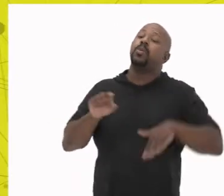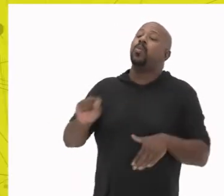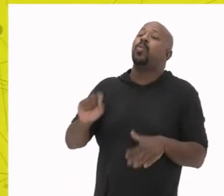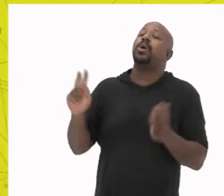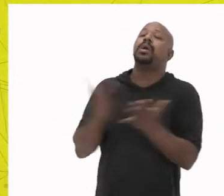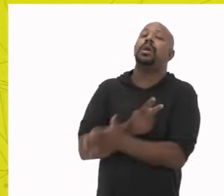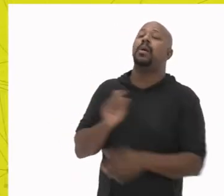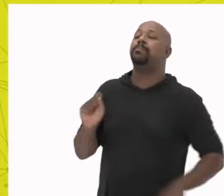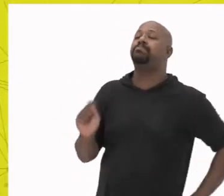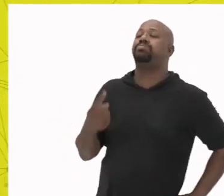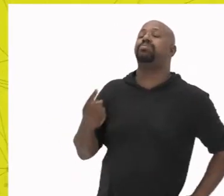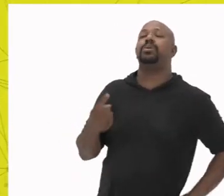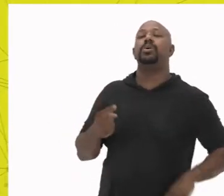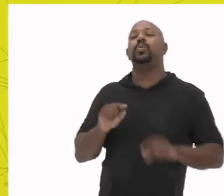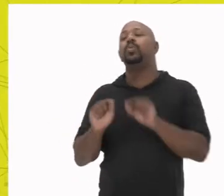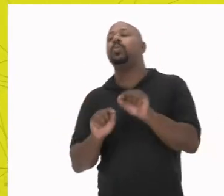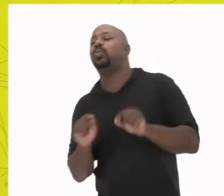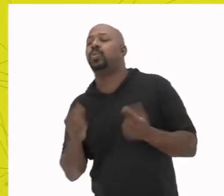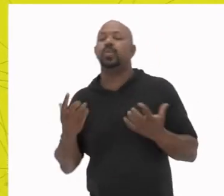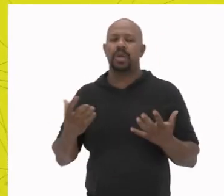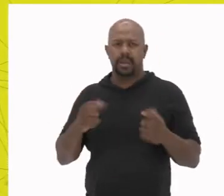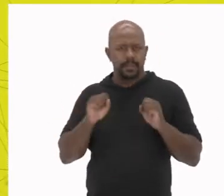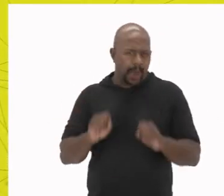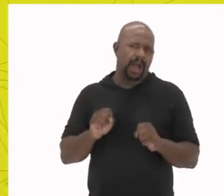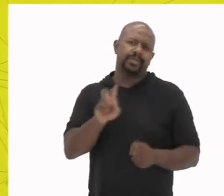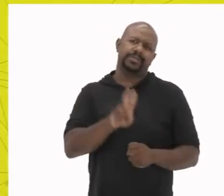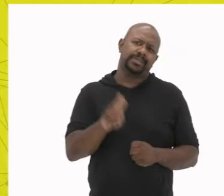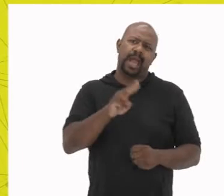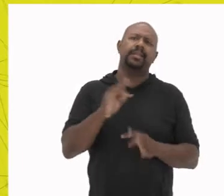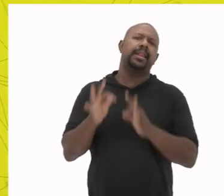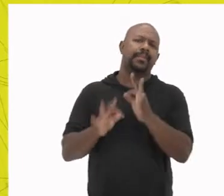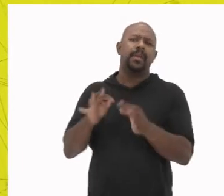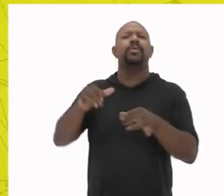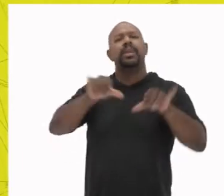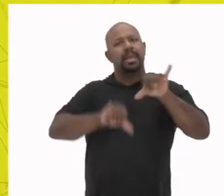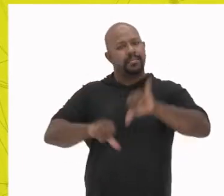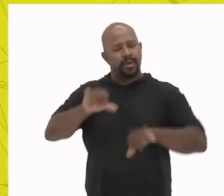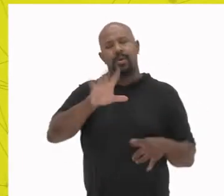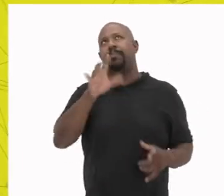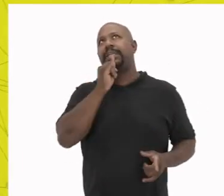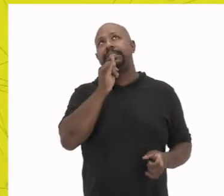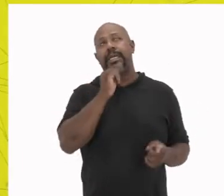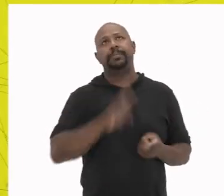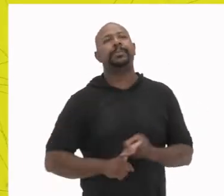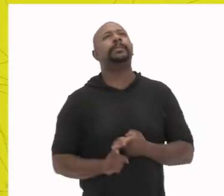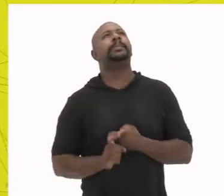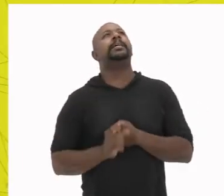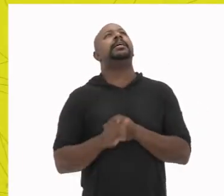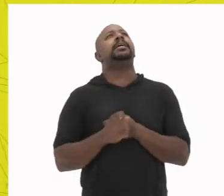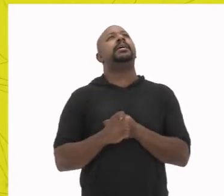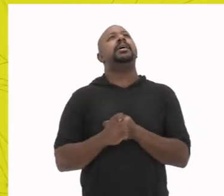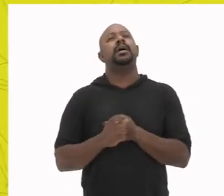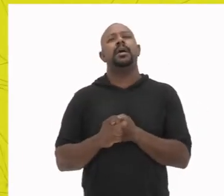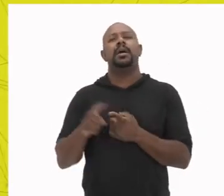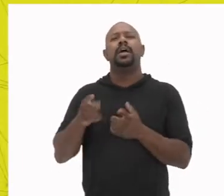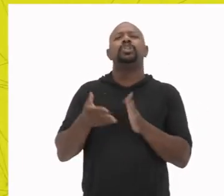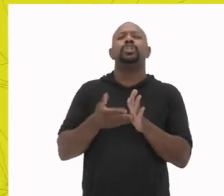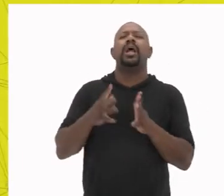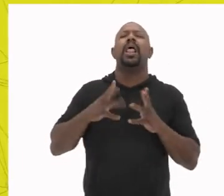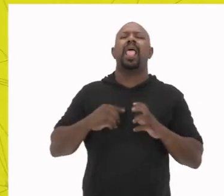dependendo da dimensão do dano e o tipo de suporte da obra. Podem ser aplicados tratamentos químicos como, por